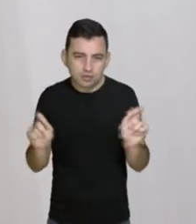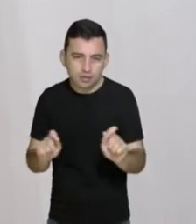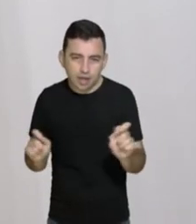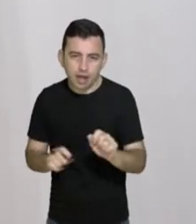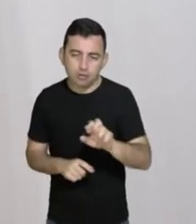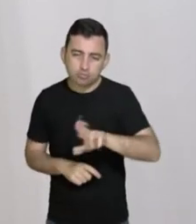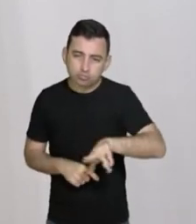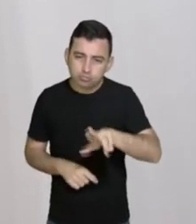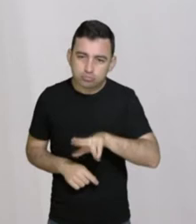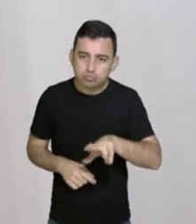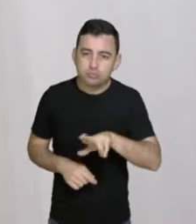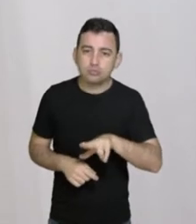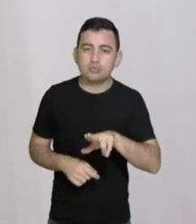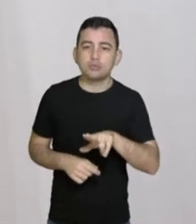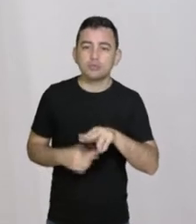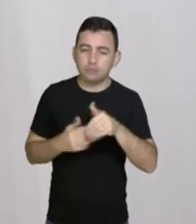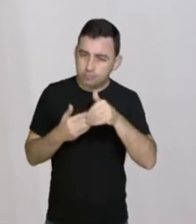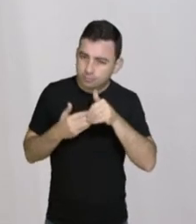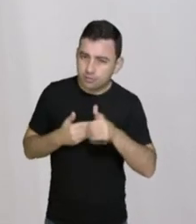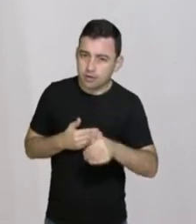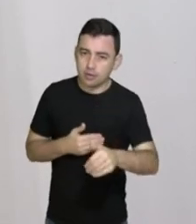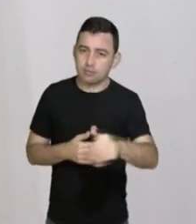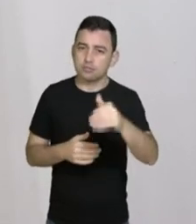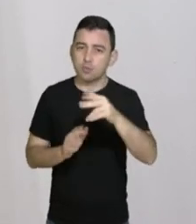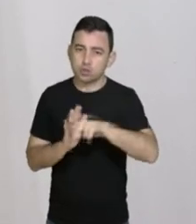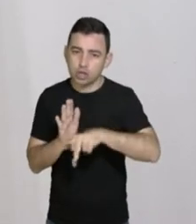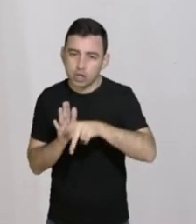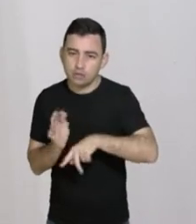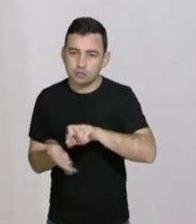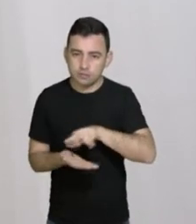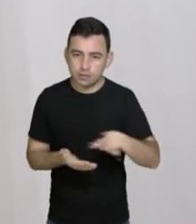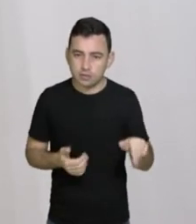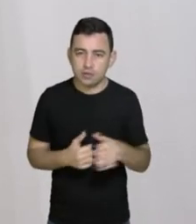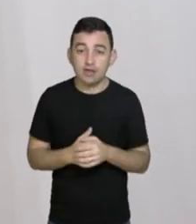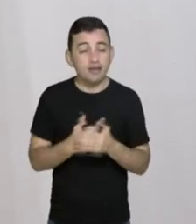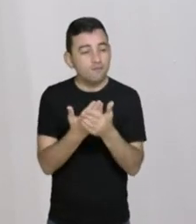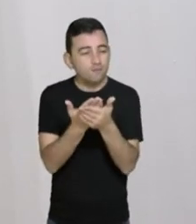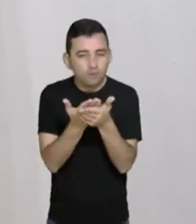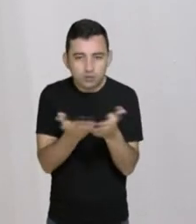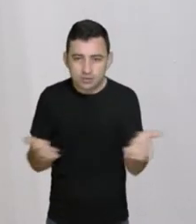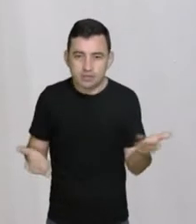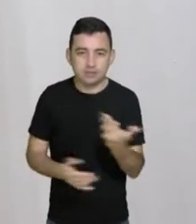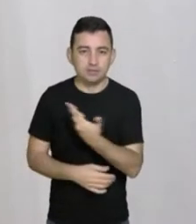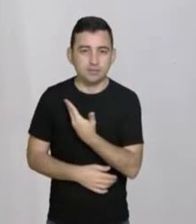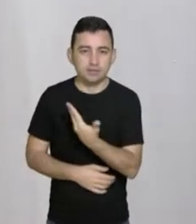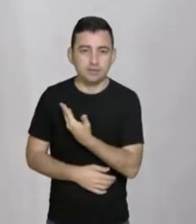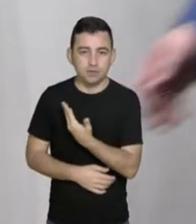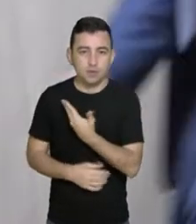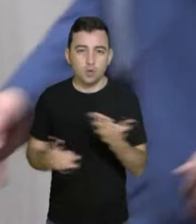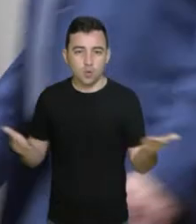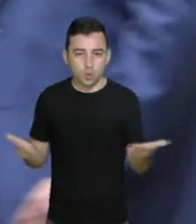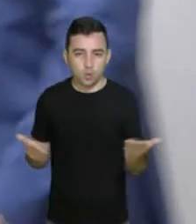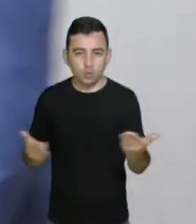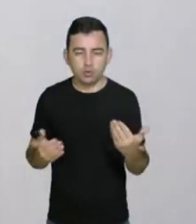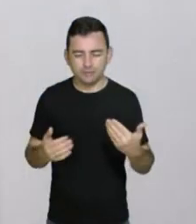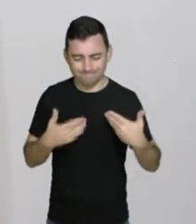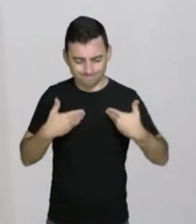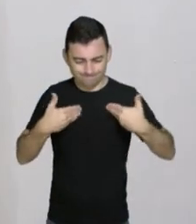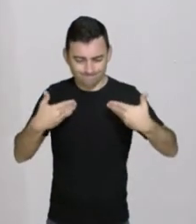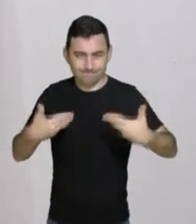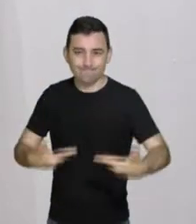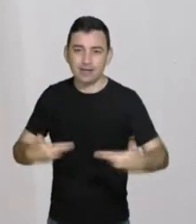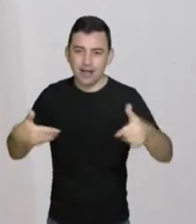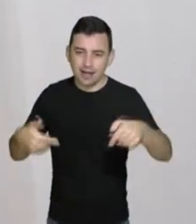utilidade em meus próximos e atuais projetos. A todos vocês, amigos, que hoje me deram essa oportunidade,